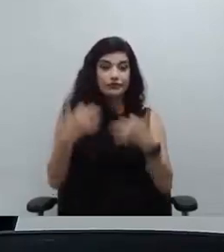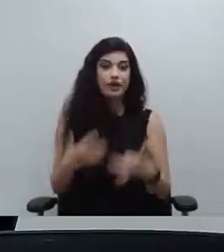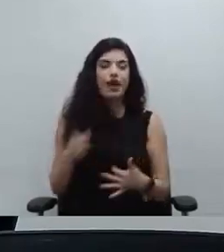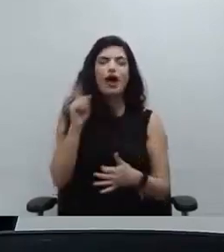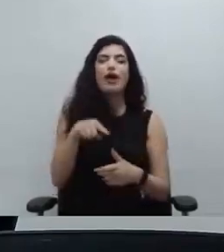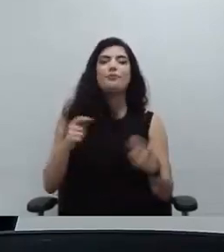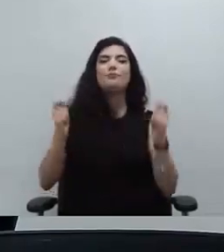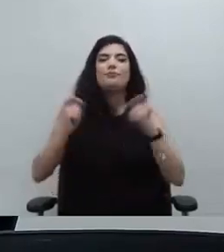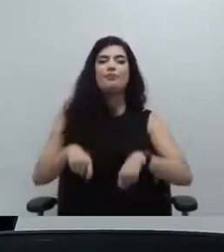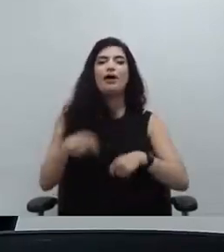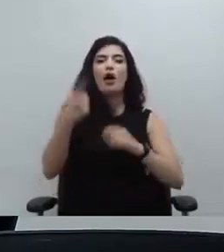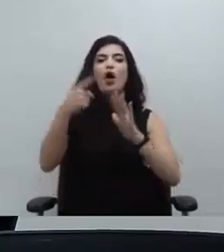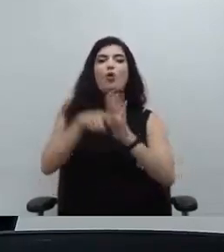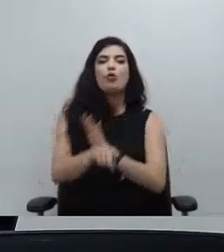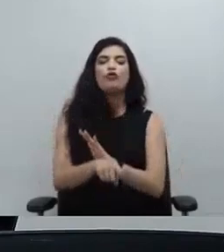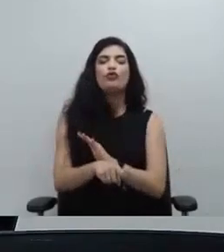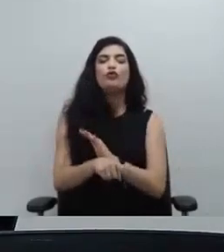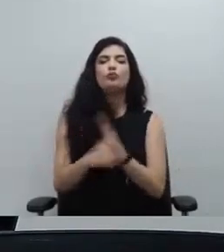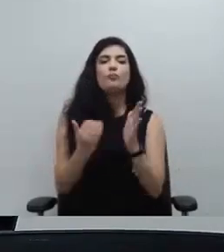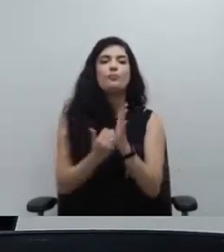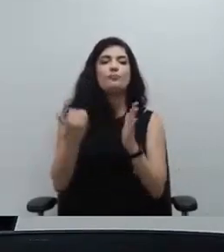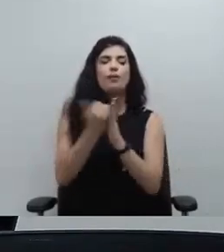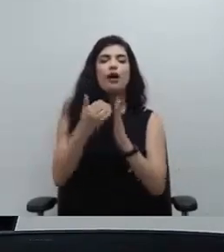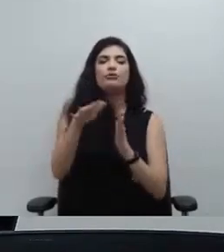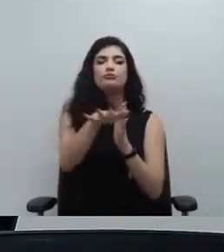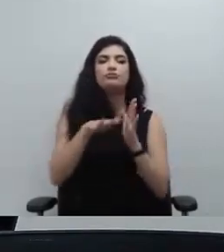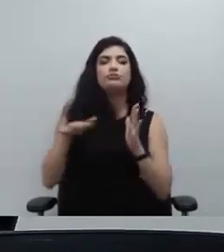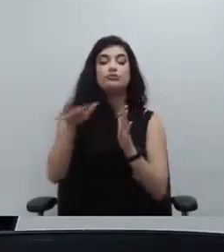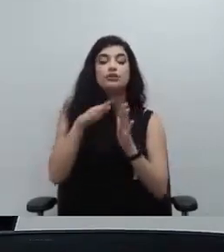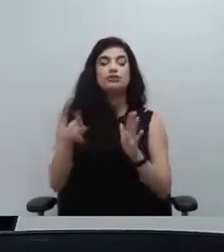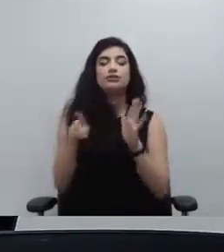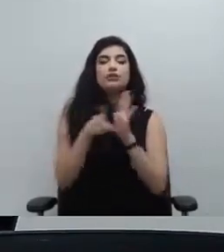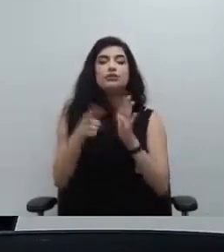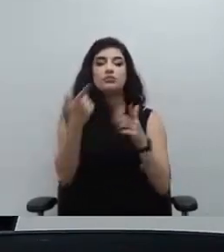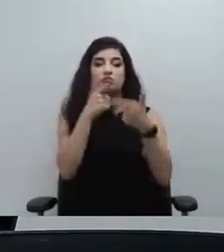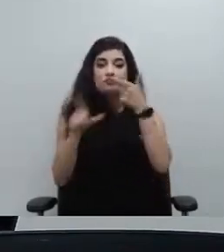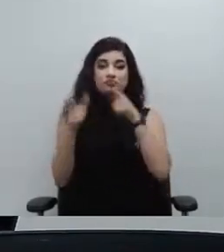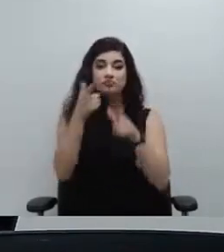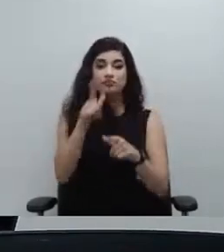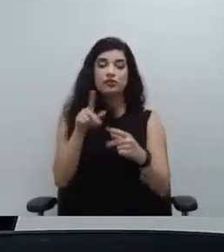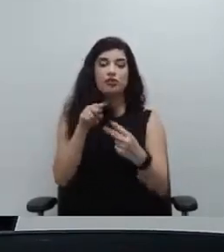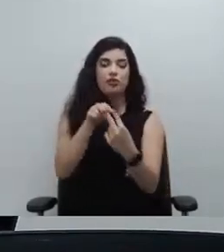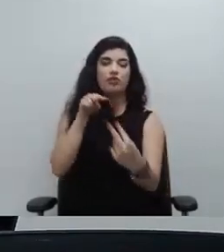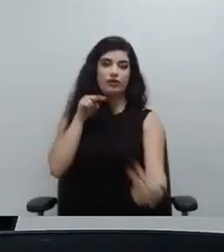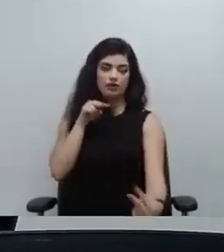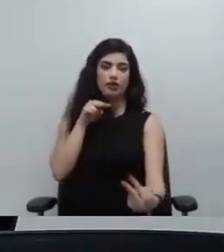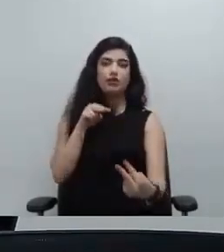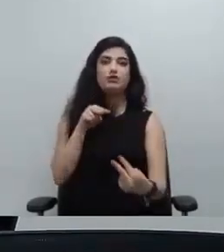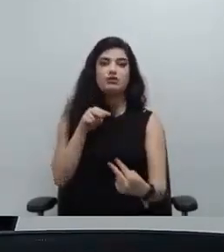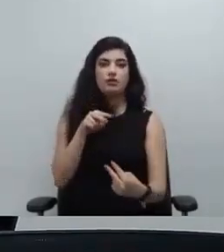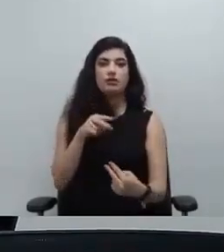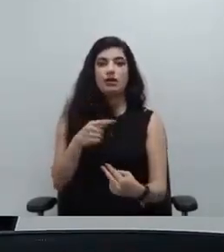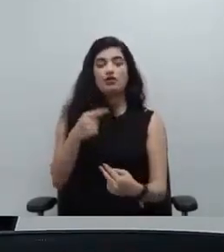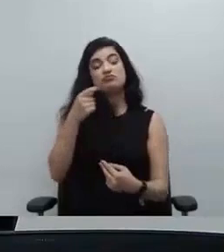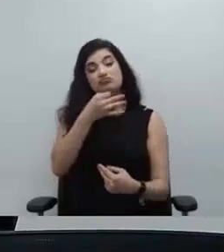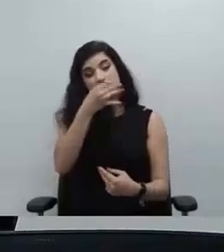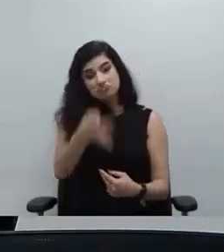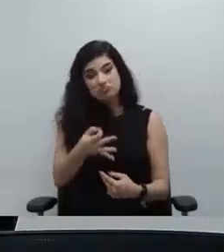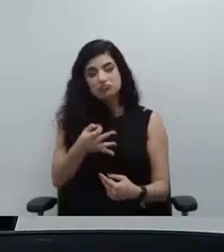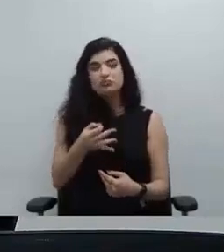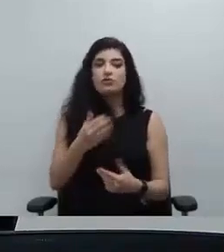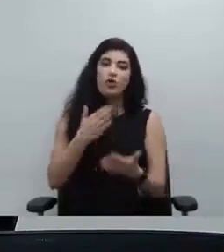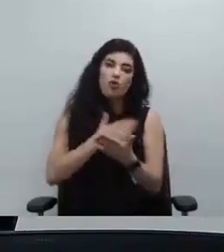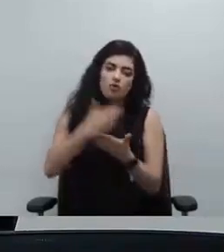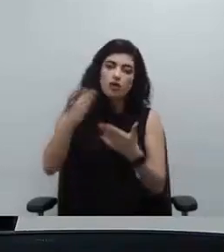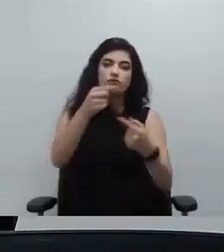a possibilidade de aprofundamento ainda maior da regionalização da realização das pré-conferências. A Ouvidoria Geral sugere que sejam